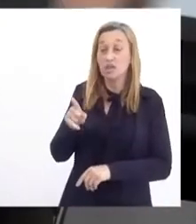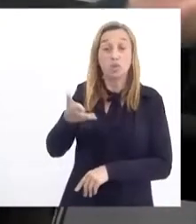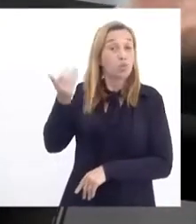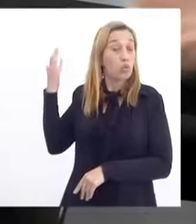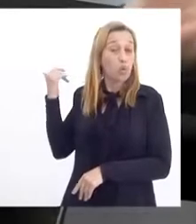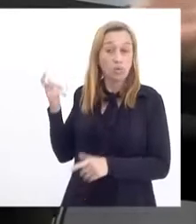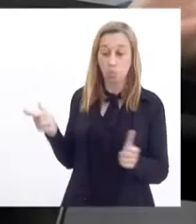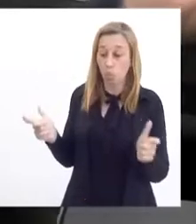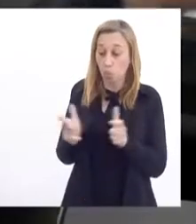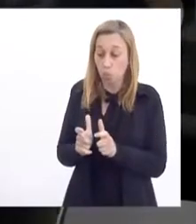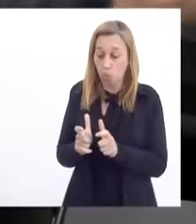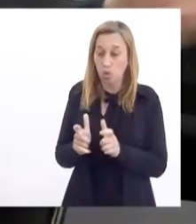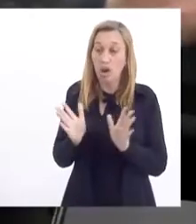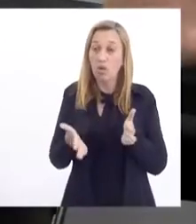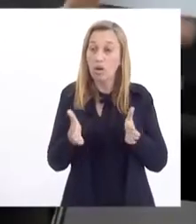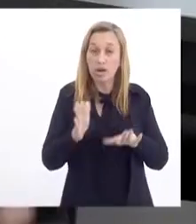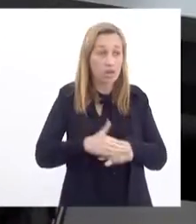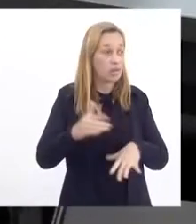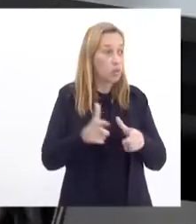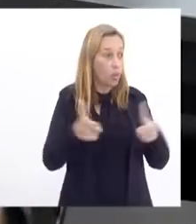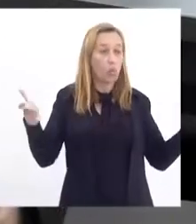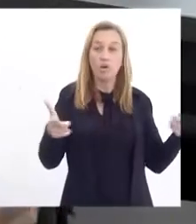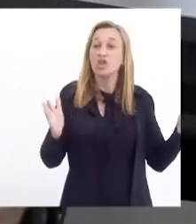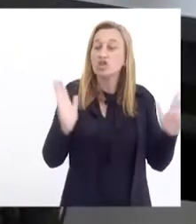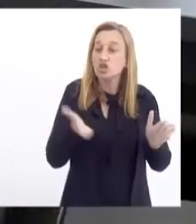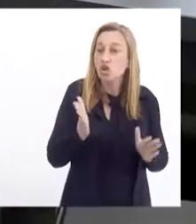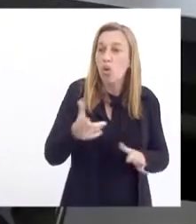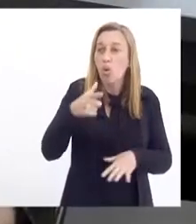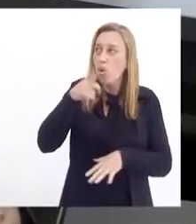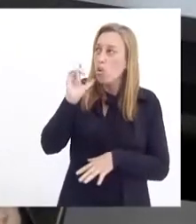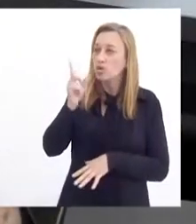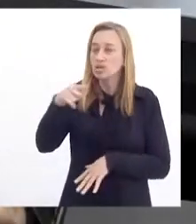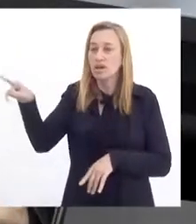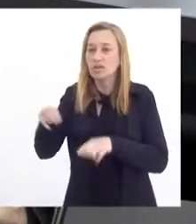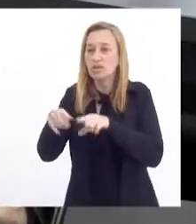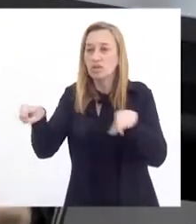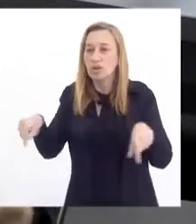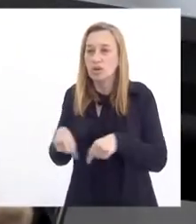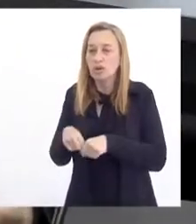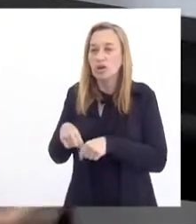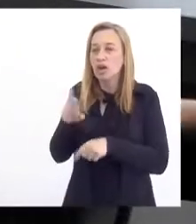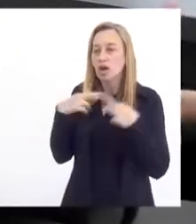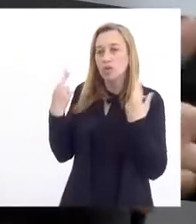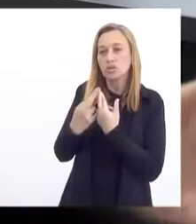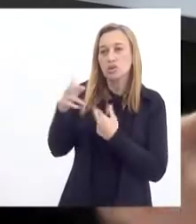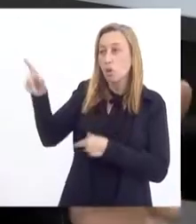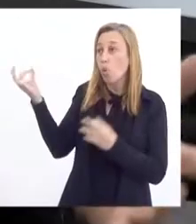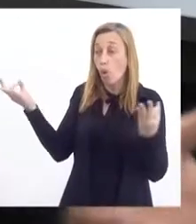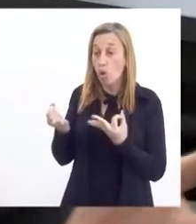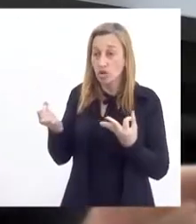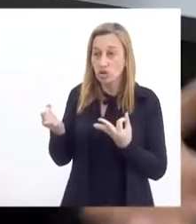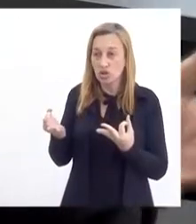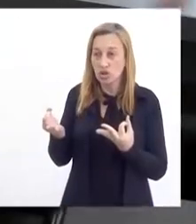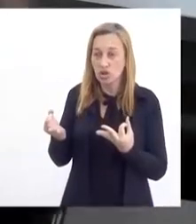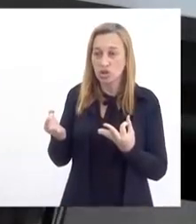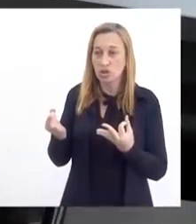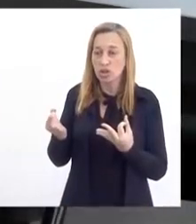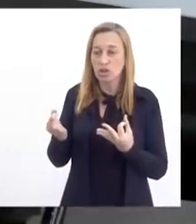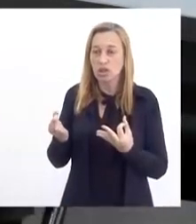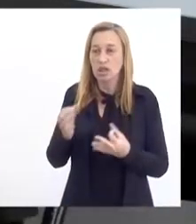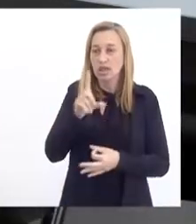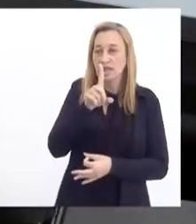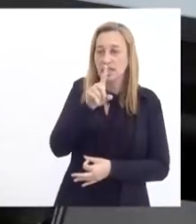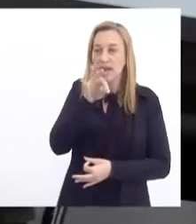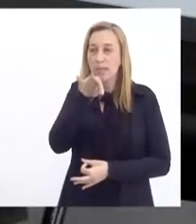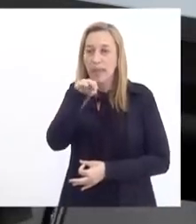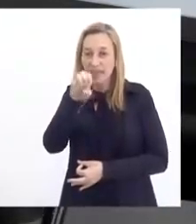mais aqui é espaço, pô. Eu já fui... Ontem eu estava numa reunião de um auditório... ótimo sobre diabetes.